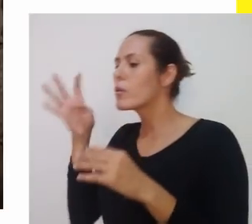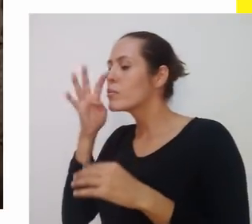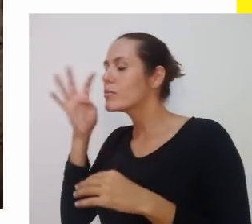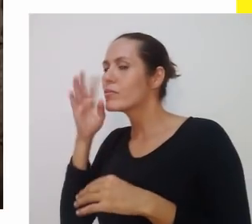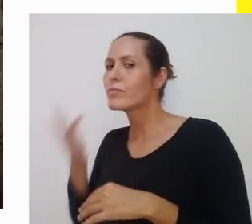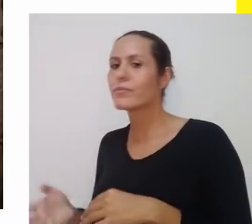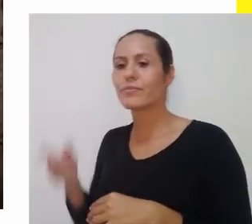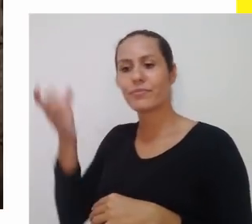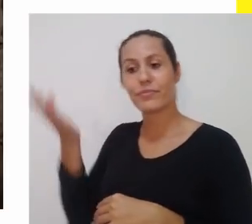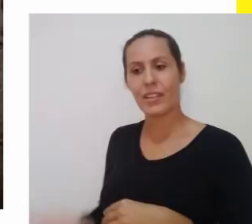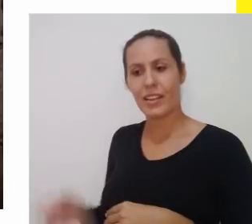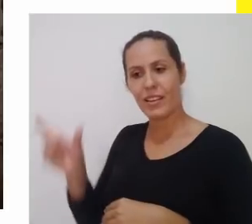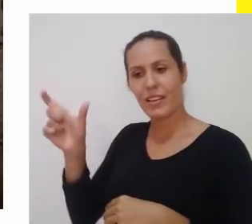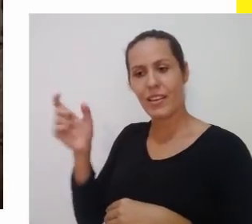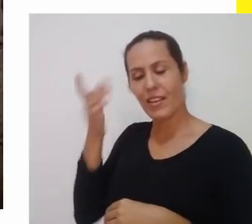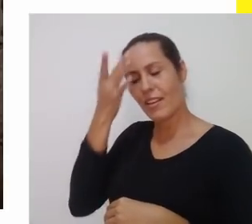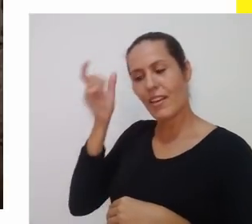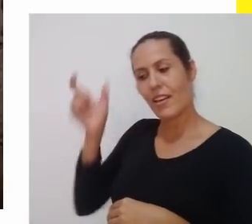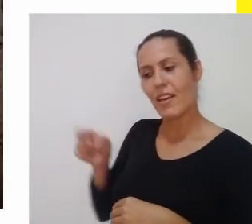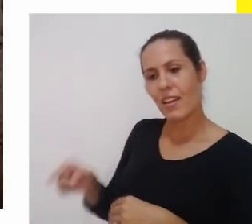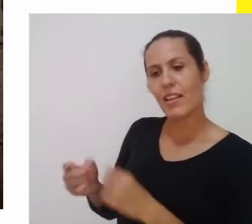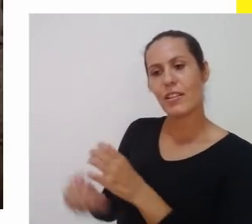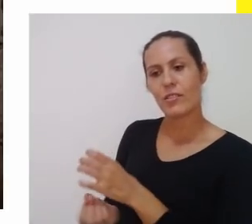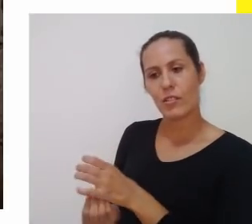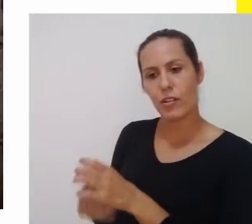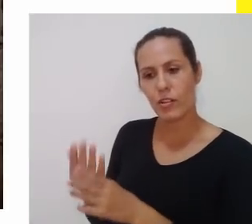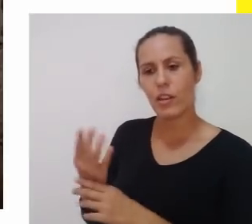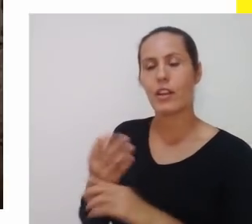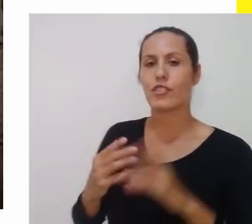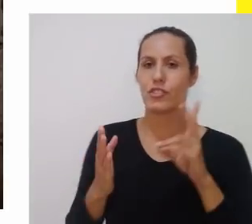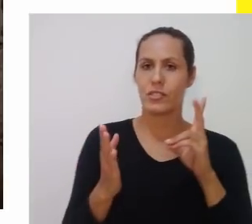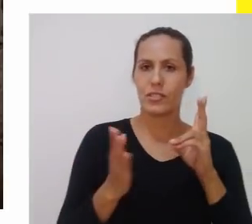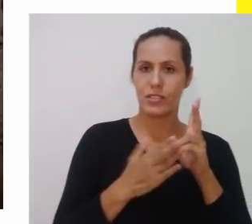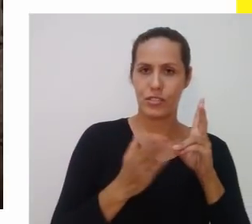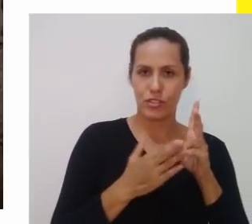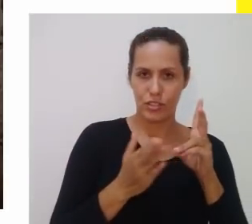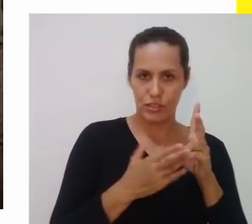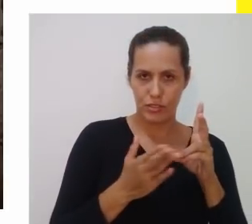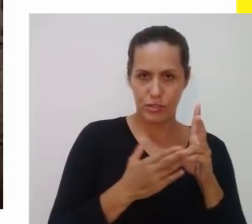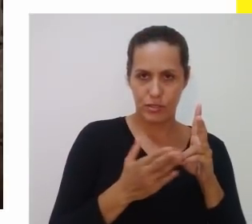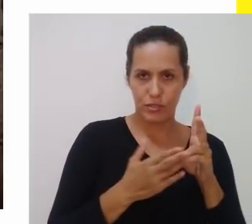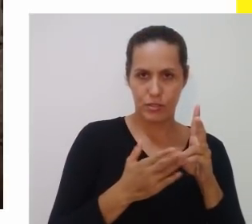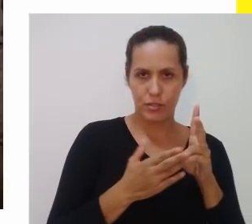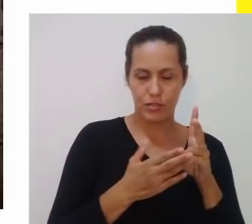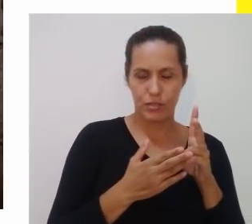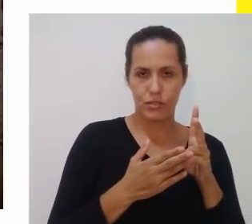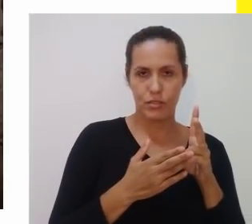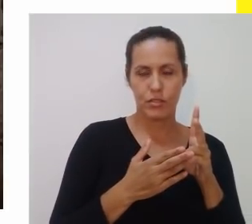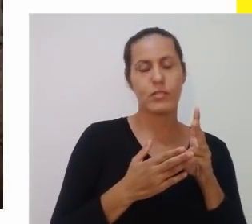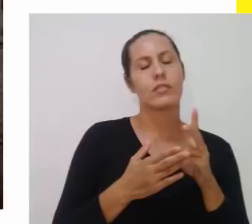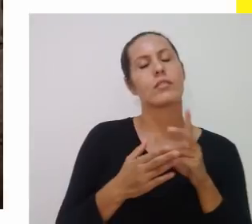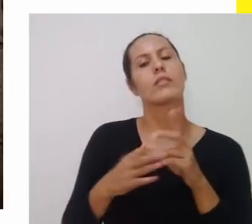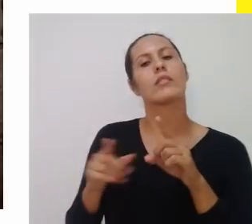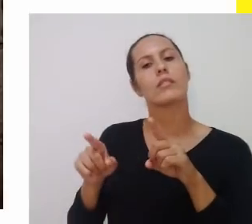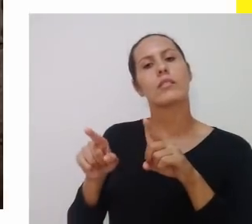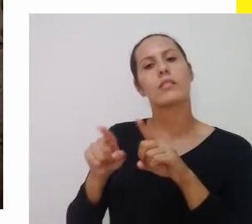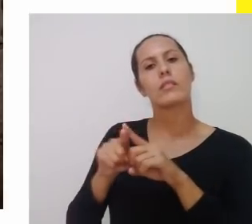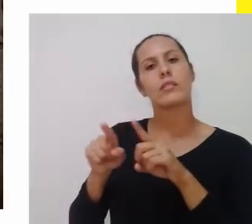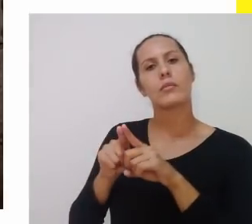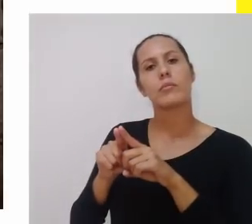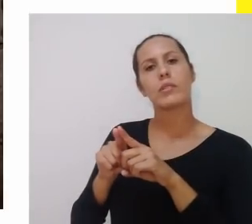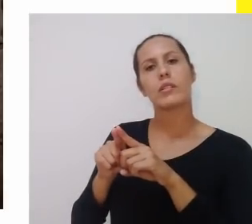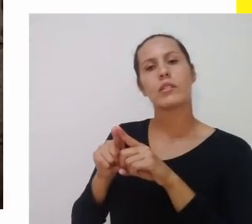pessoas de fora. Tá aí Zé Negão, essa figura que tem origem tanto indígena, seus pais,